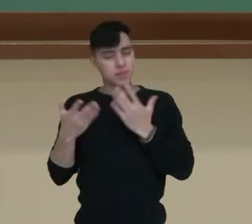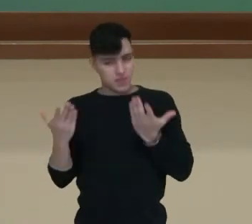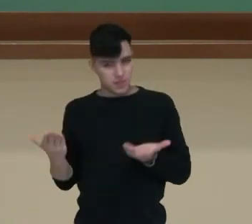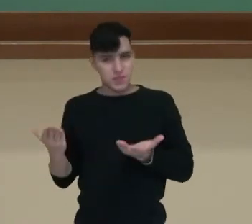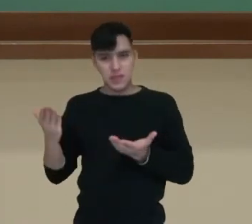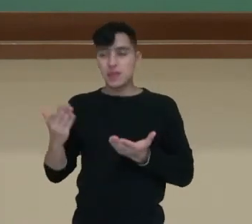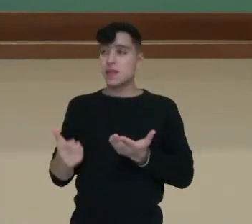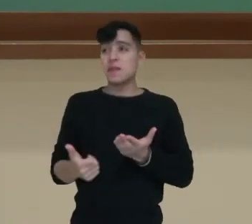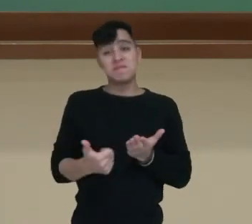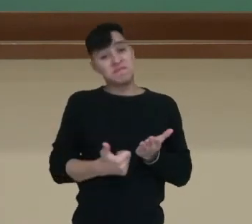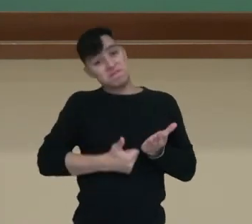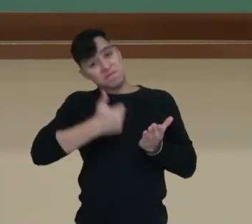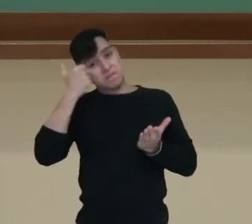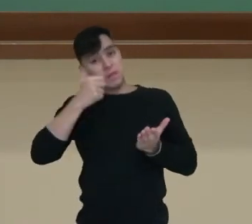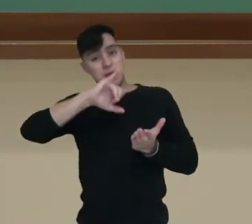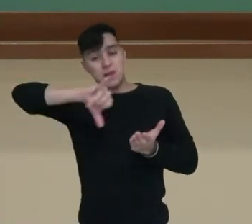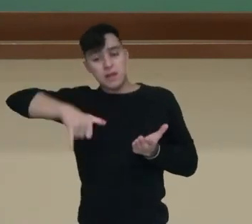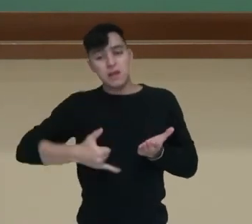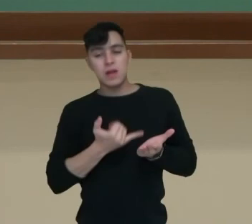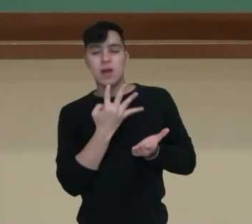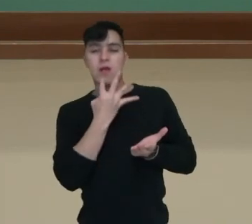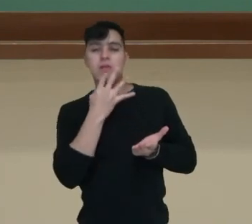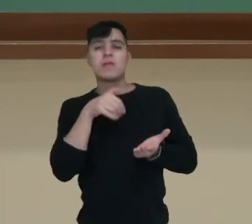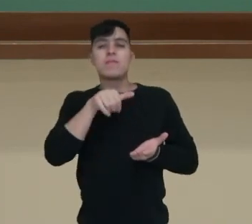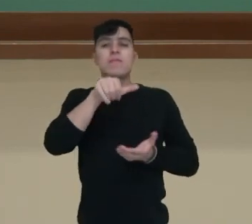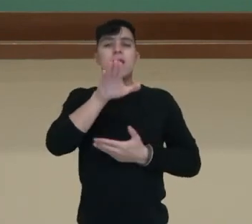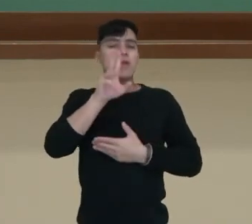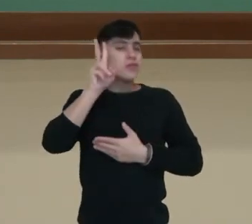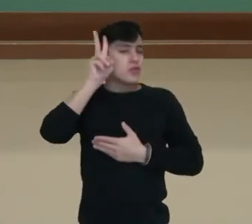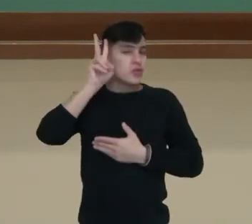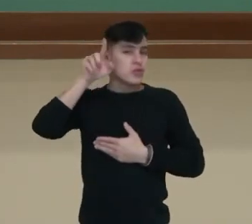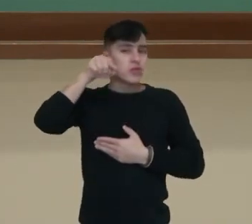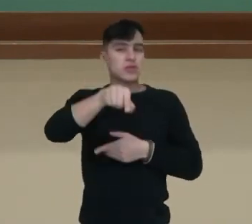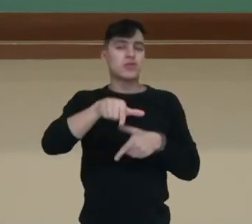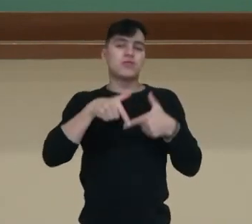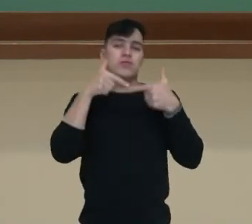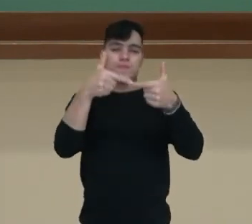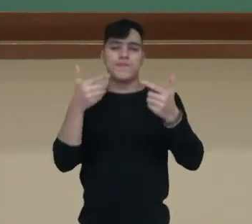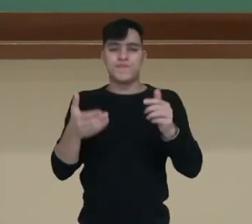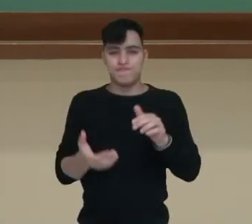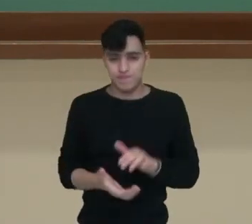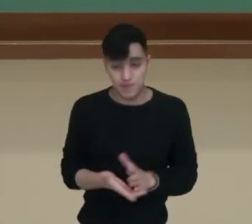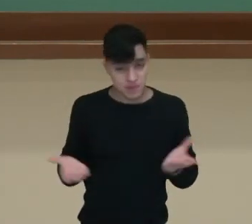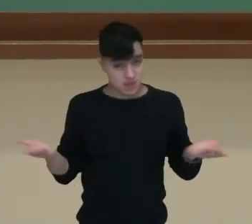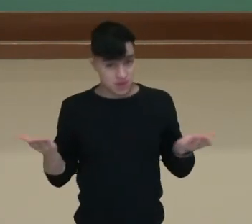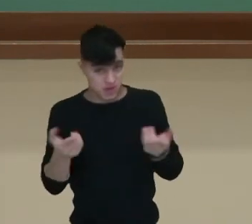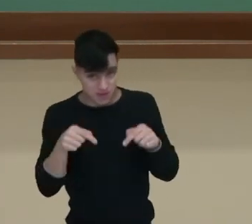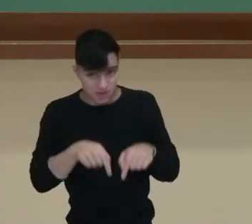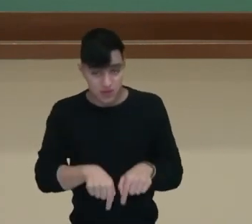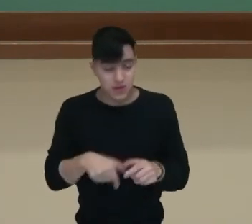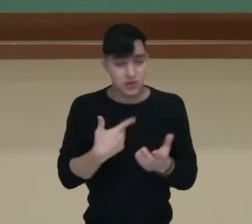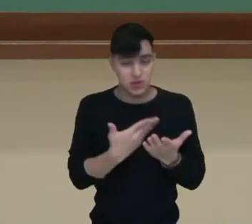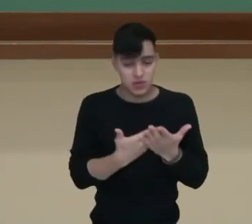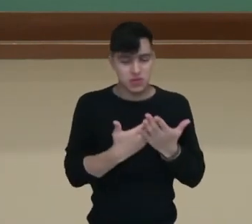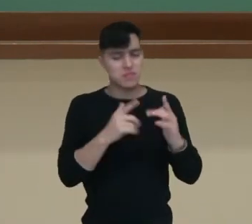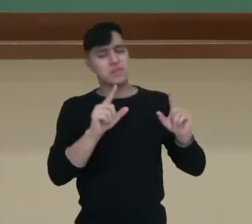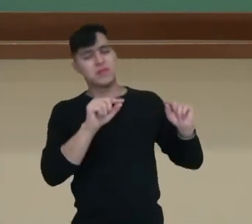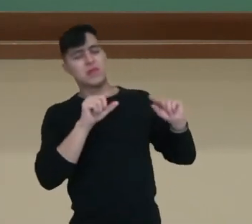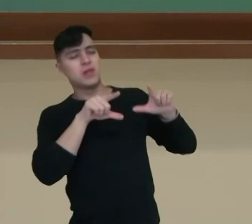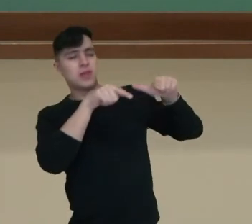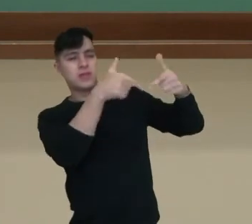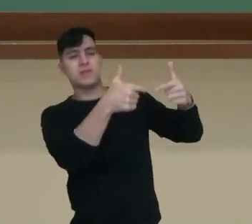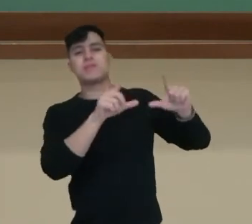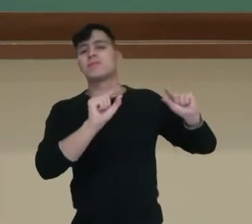sobre a história das lutas. E o que nós estudamos hoje? Então, primeiro, o que são lutas? As